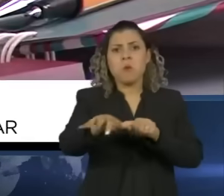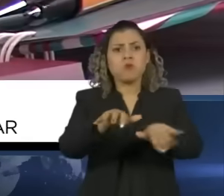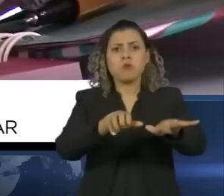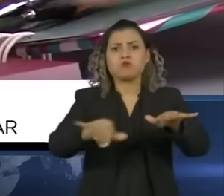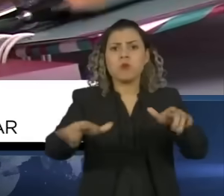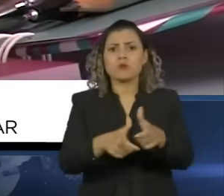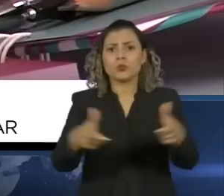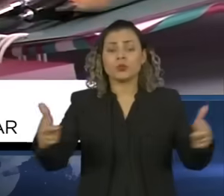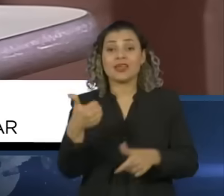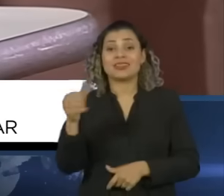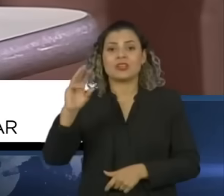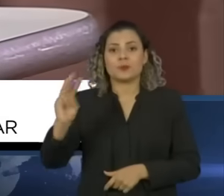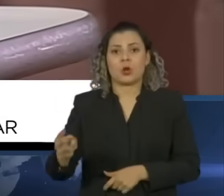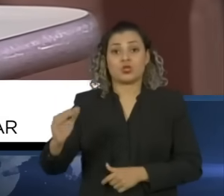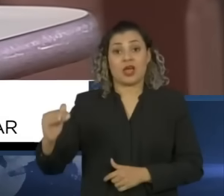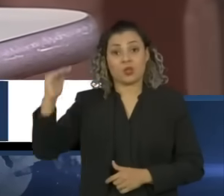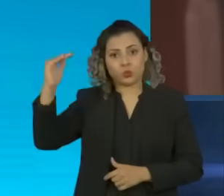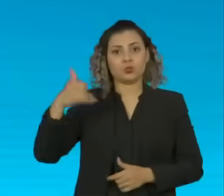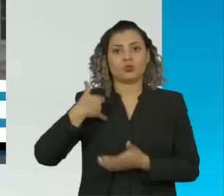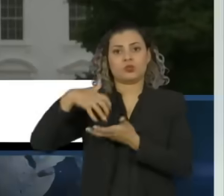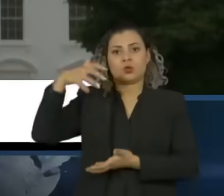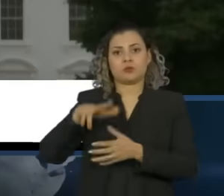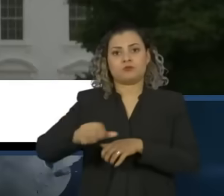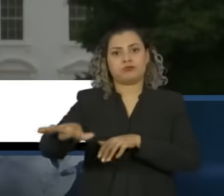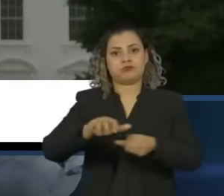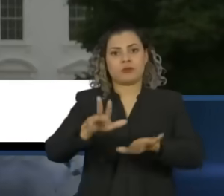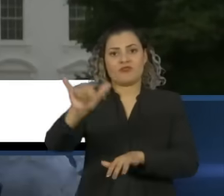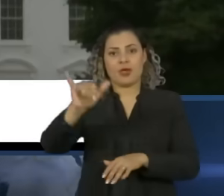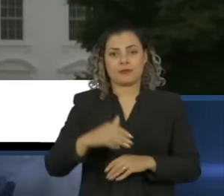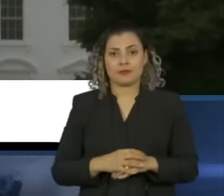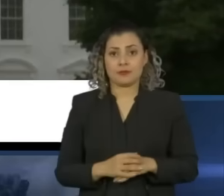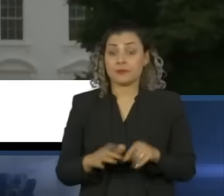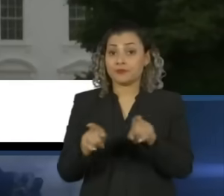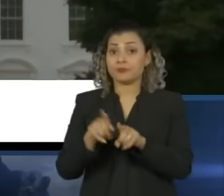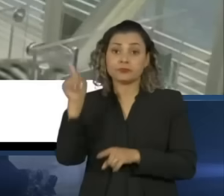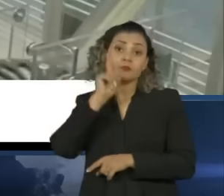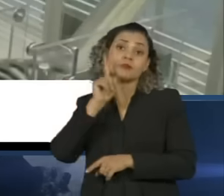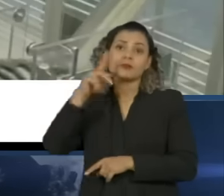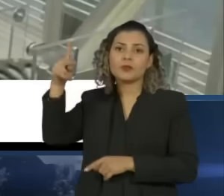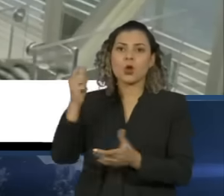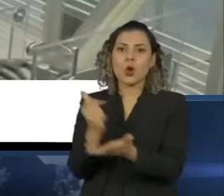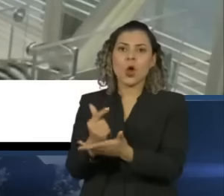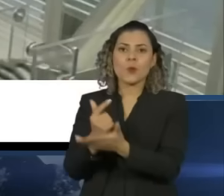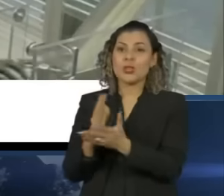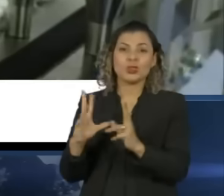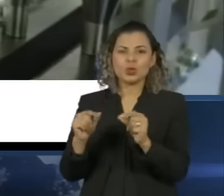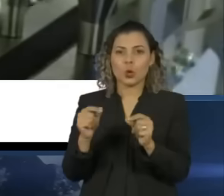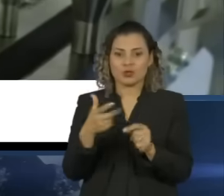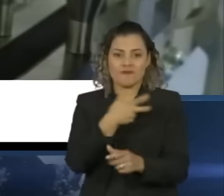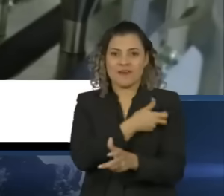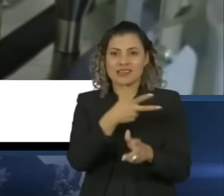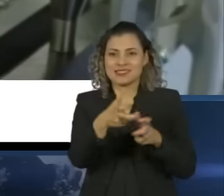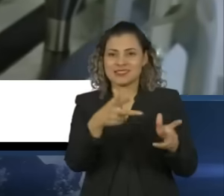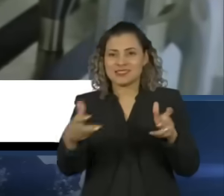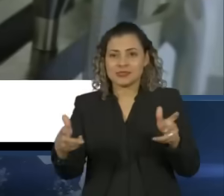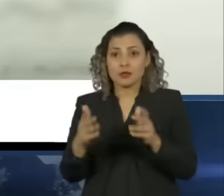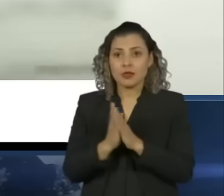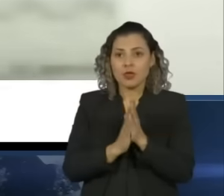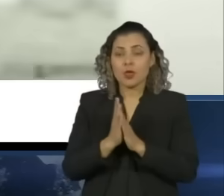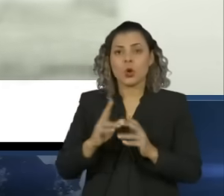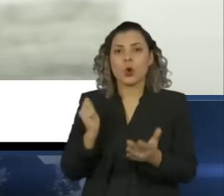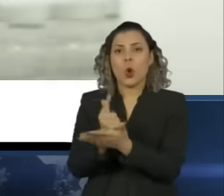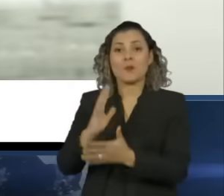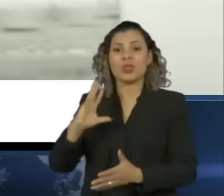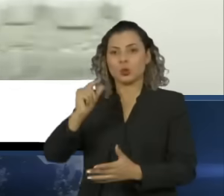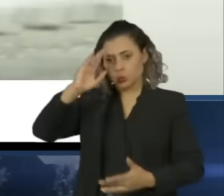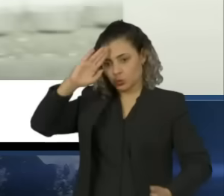quase 10 milhões de adultos e idosos. Estados Unidos compram todas as doses de uma potencial vacina